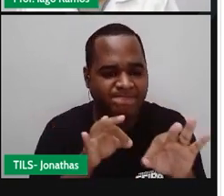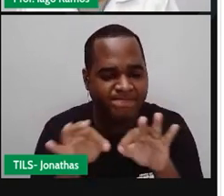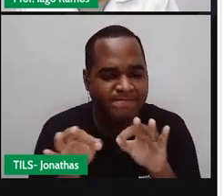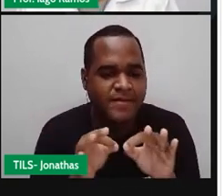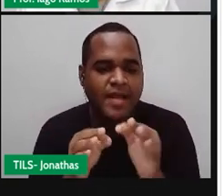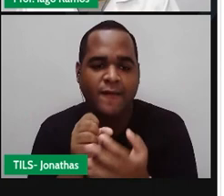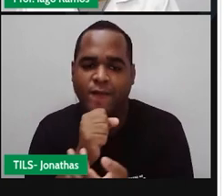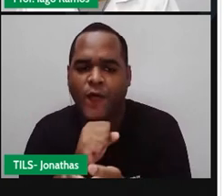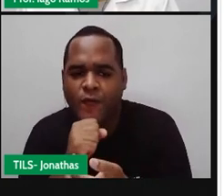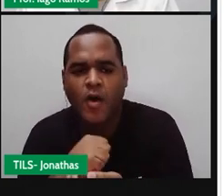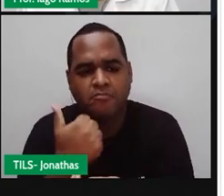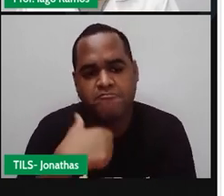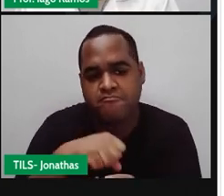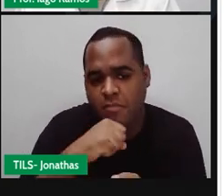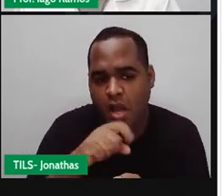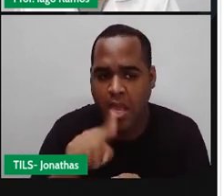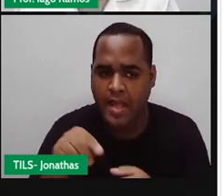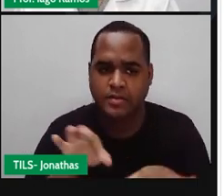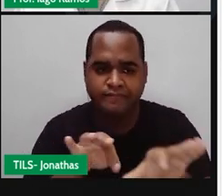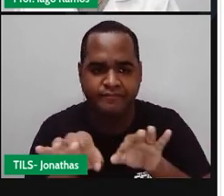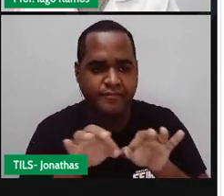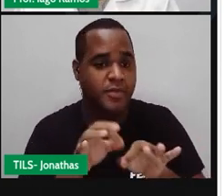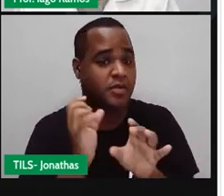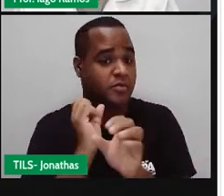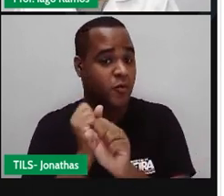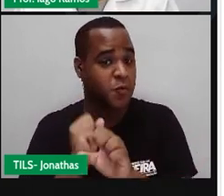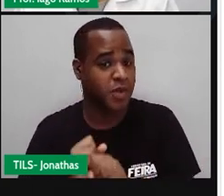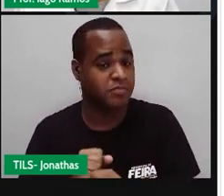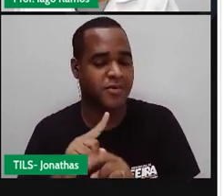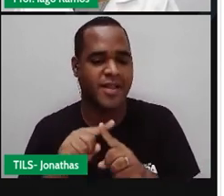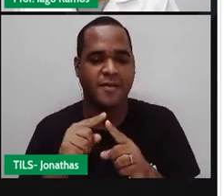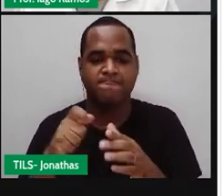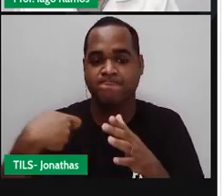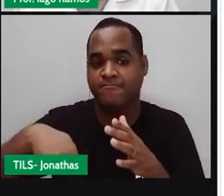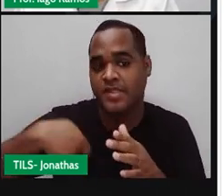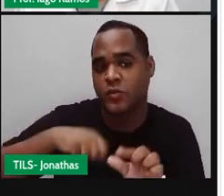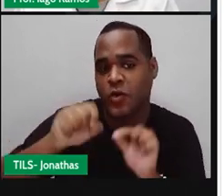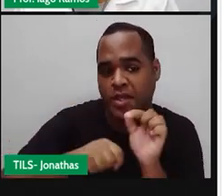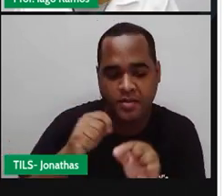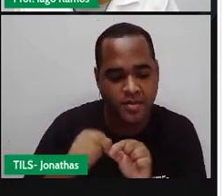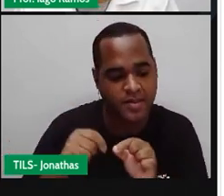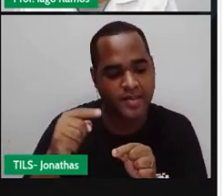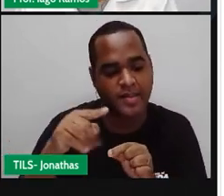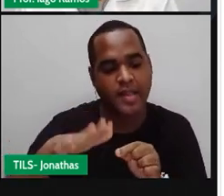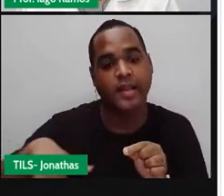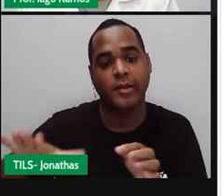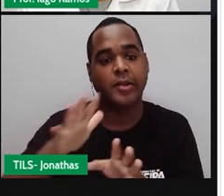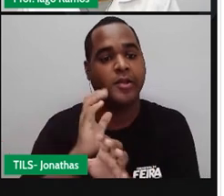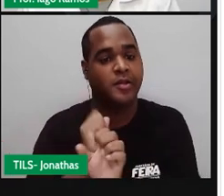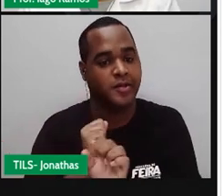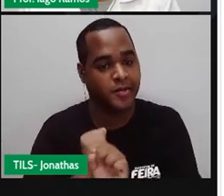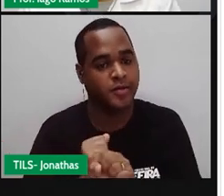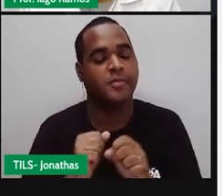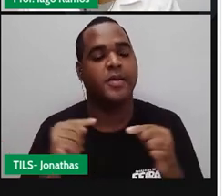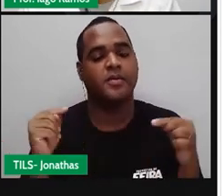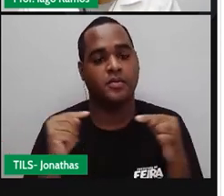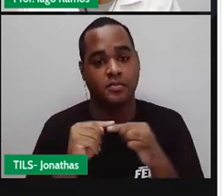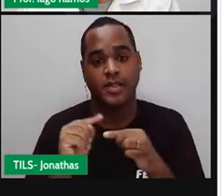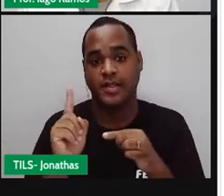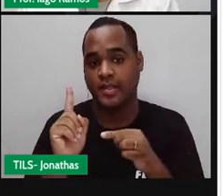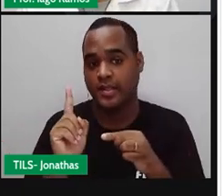comuns a gente encontrar em receitas quantidade de ingredientes onde essas quantidades vem